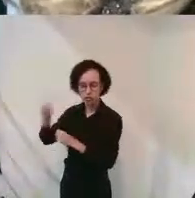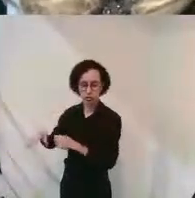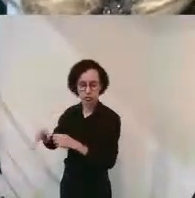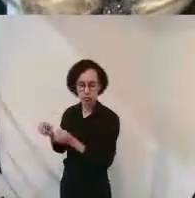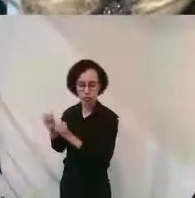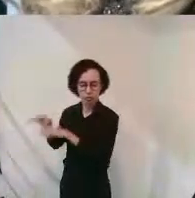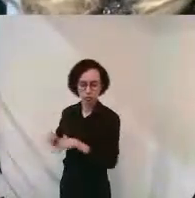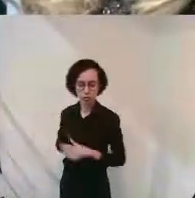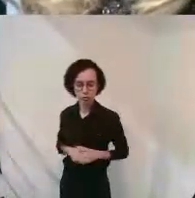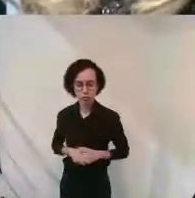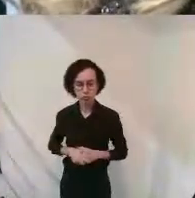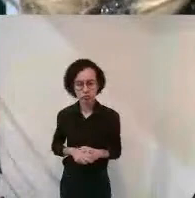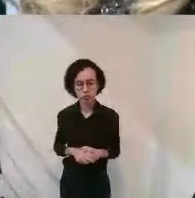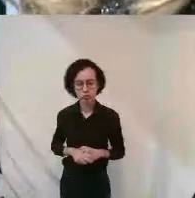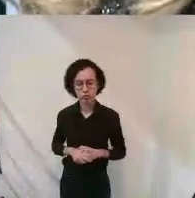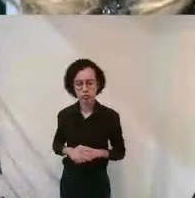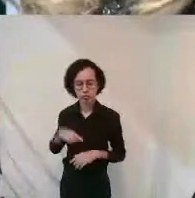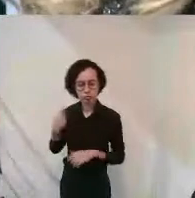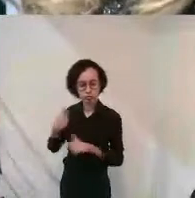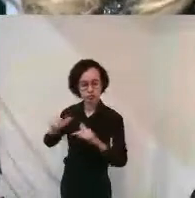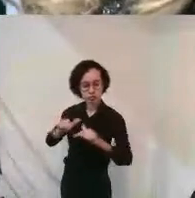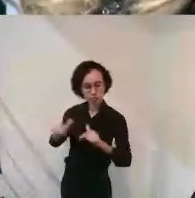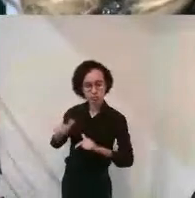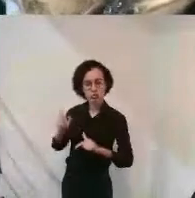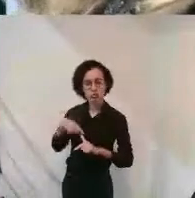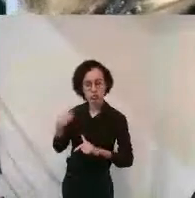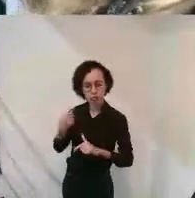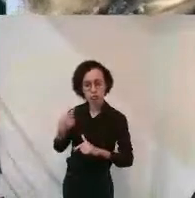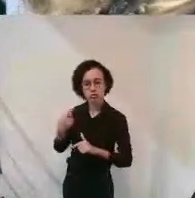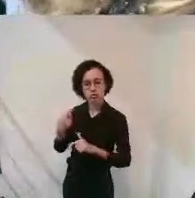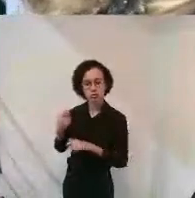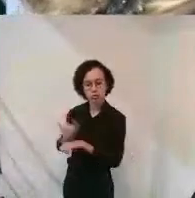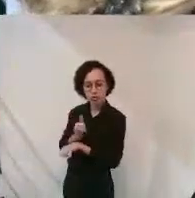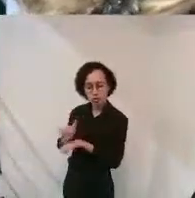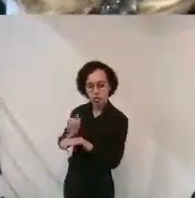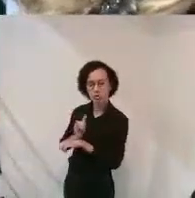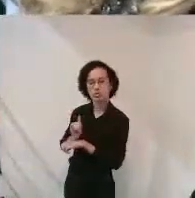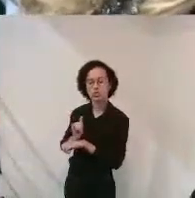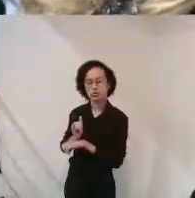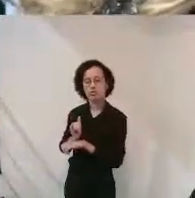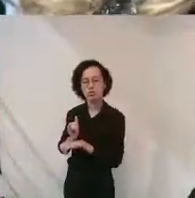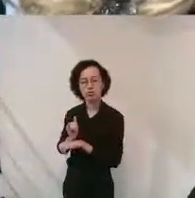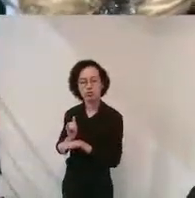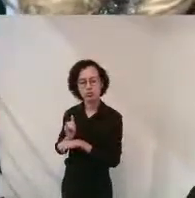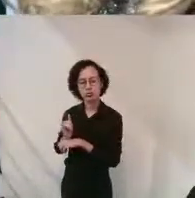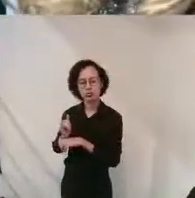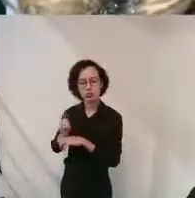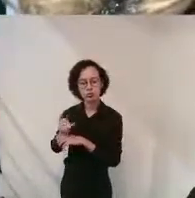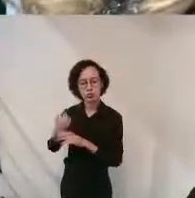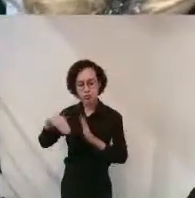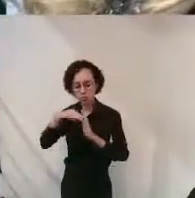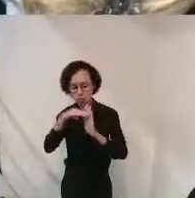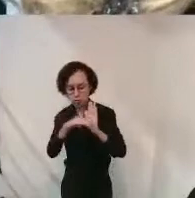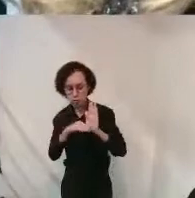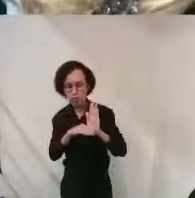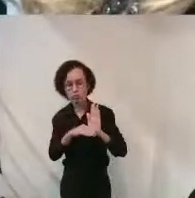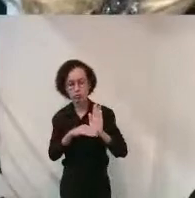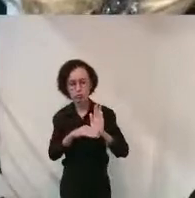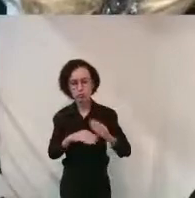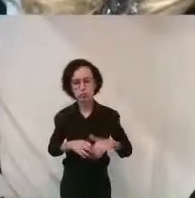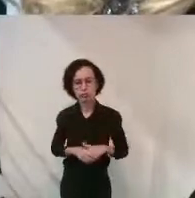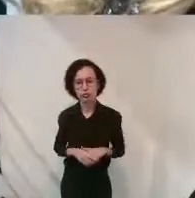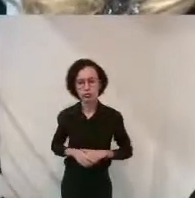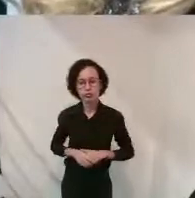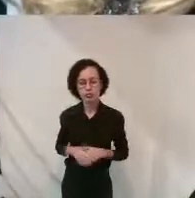Então, no nosso trabalho aqui, a gente está fomentando e sugerindo aos promotores naturais, por meio de modelos de recomendação, de instauração